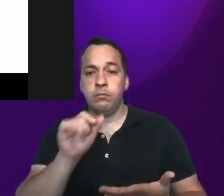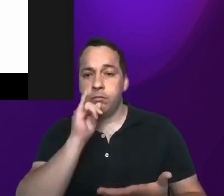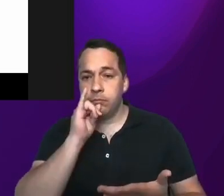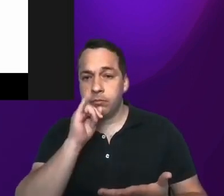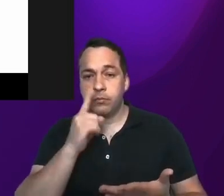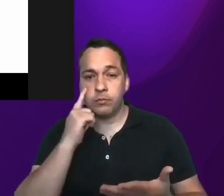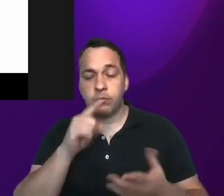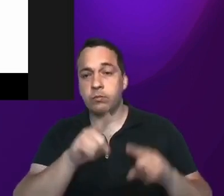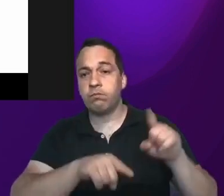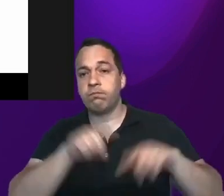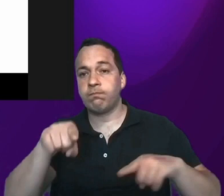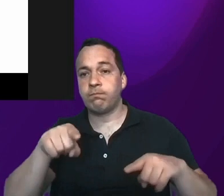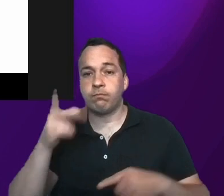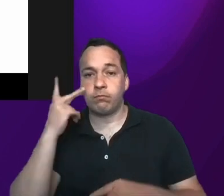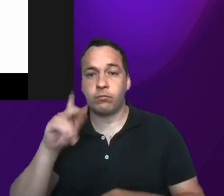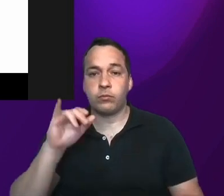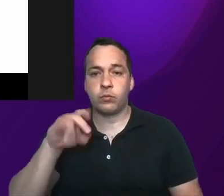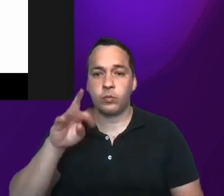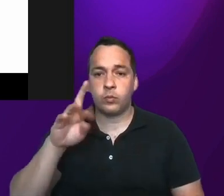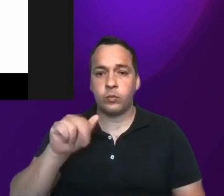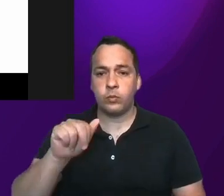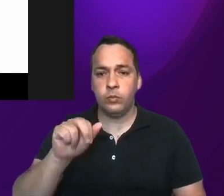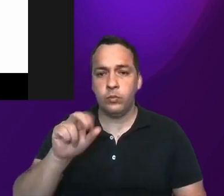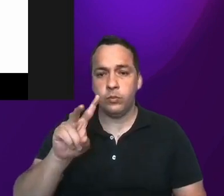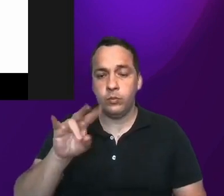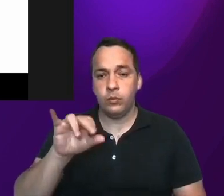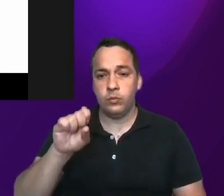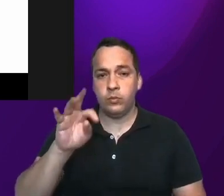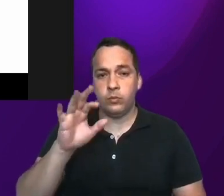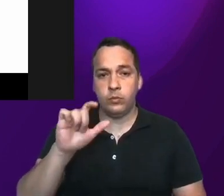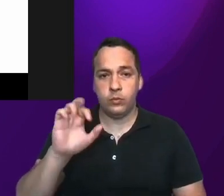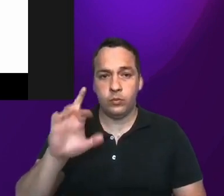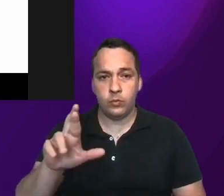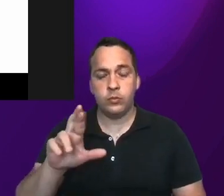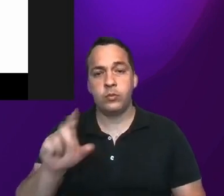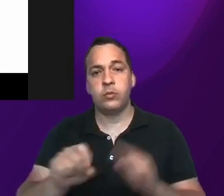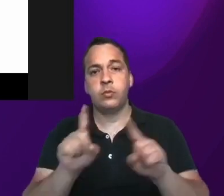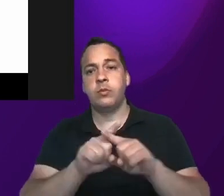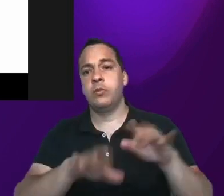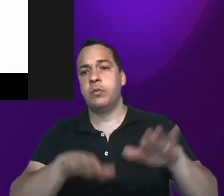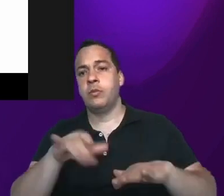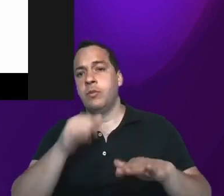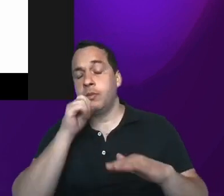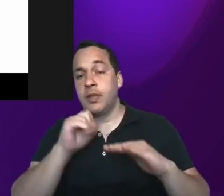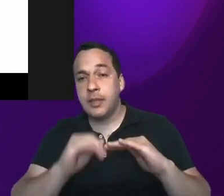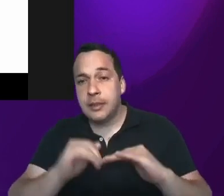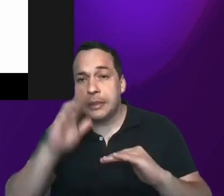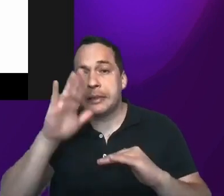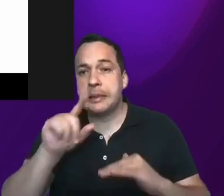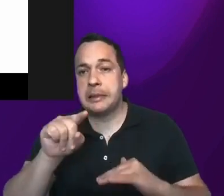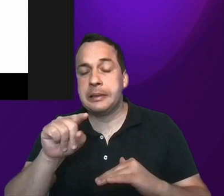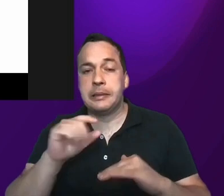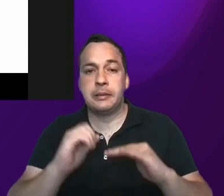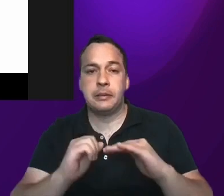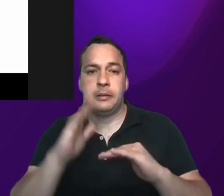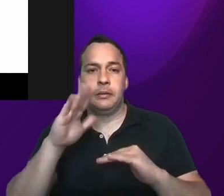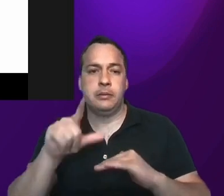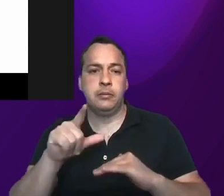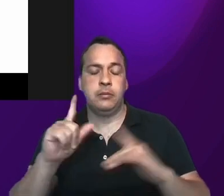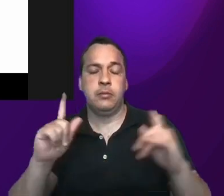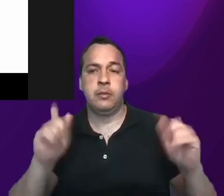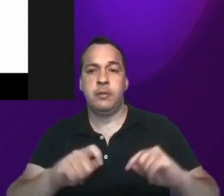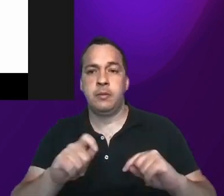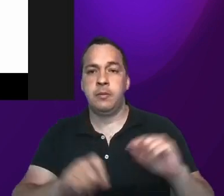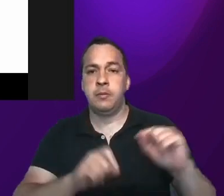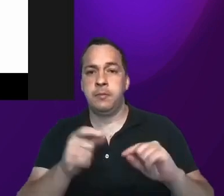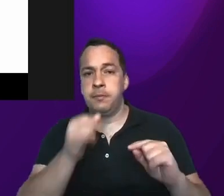volume intravascular. Então, quando a taxa de ultrafiltração ultrapassa essa capacidade de